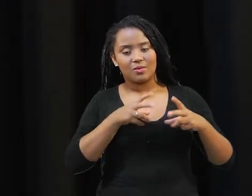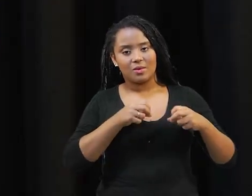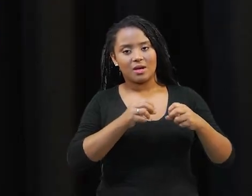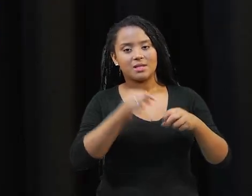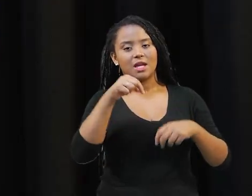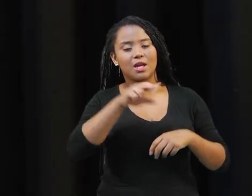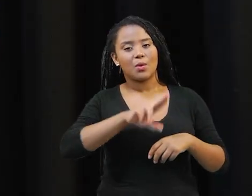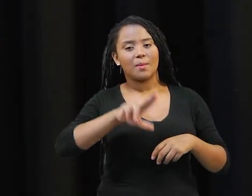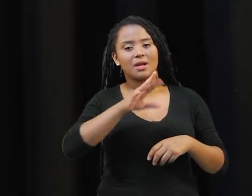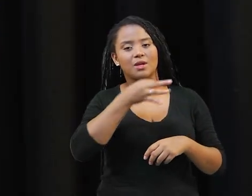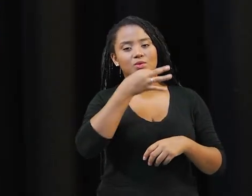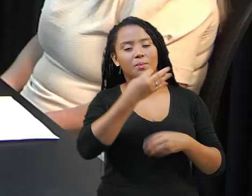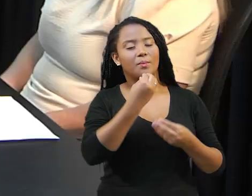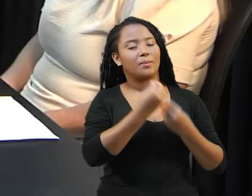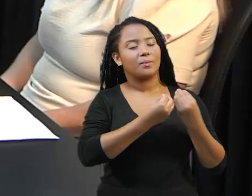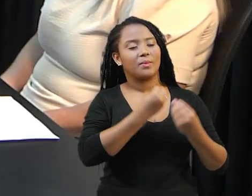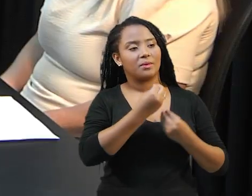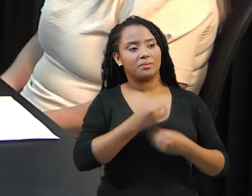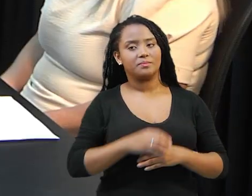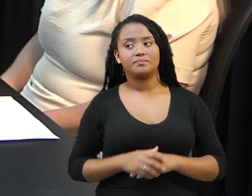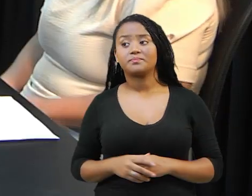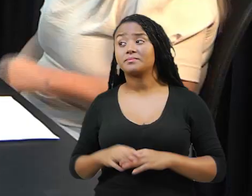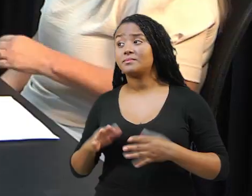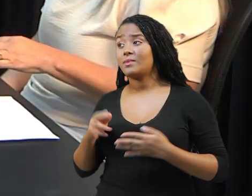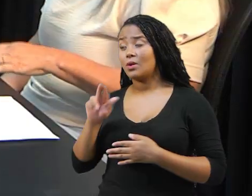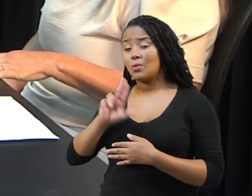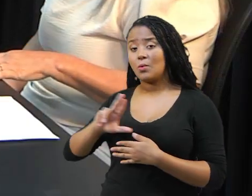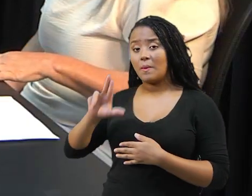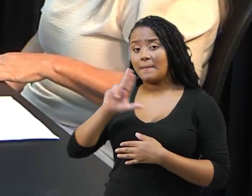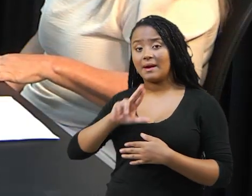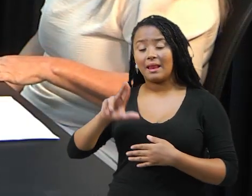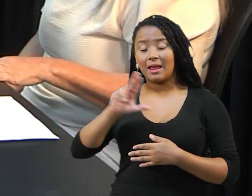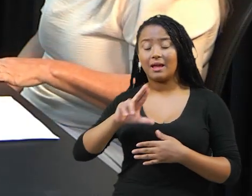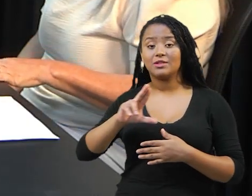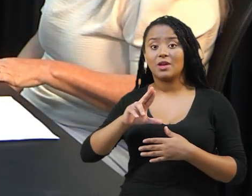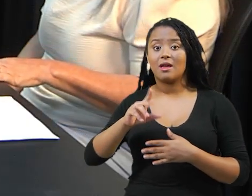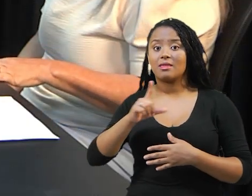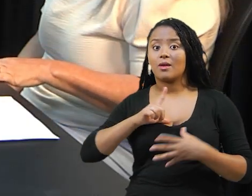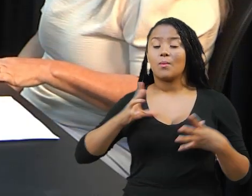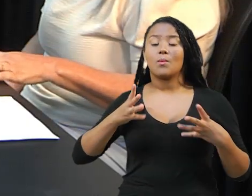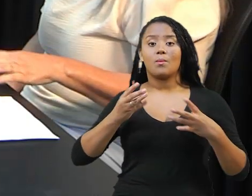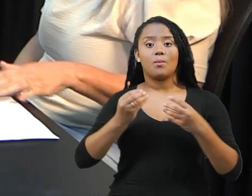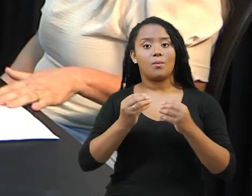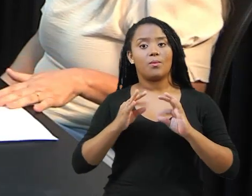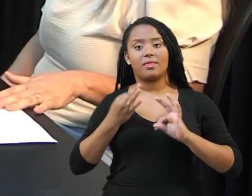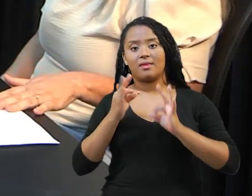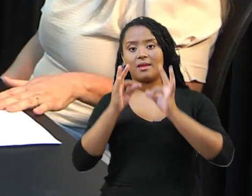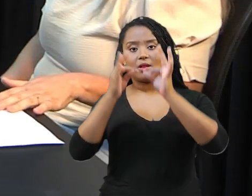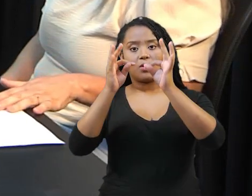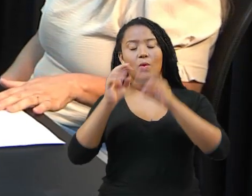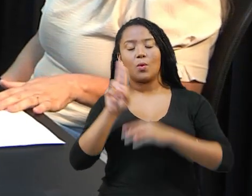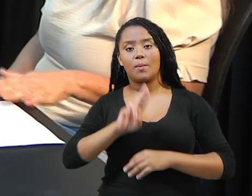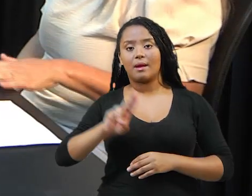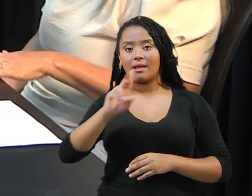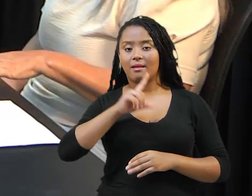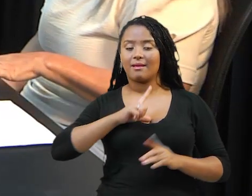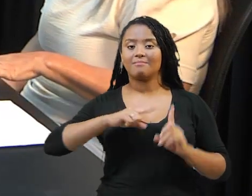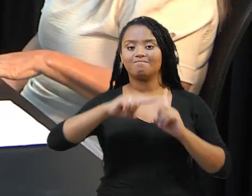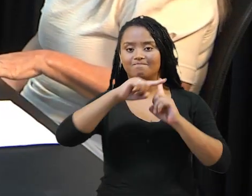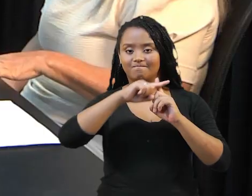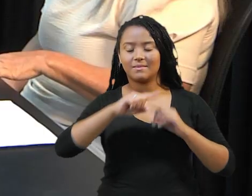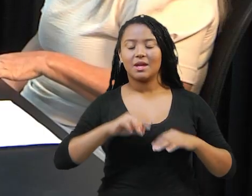está nesse contexto? Uberlândia é uma ilha, né, de tecnologia. Uberlândia é privilegiada. Então, nós